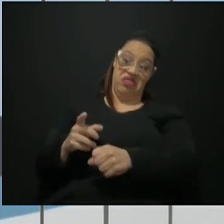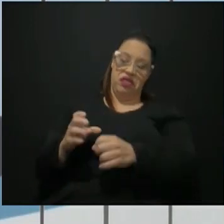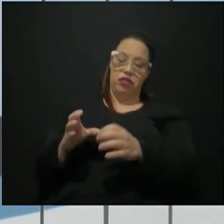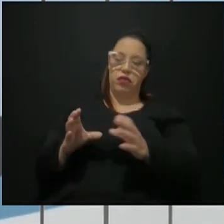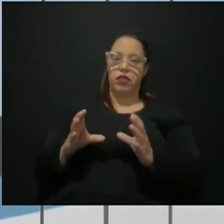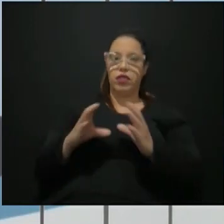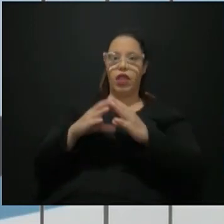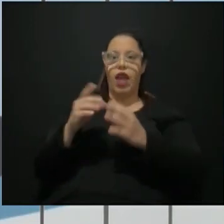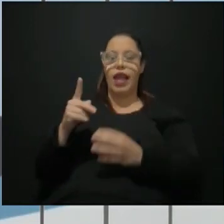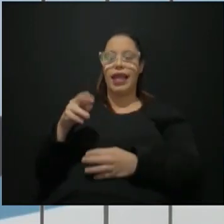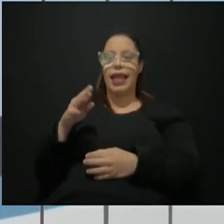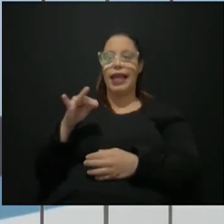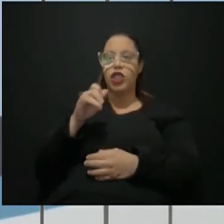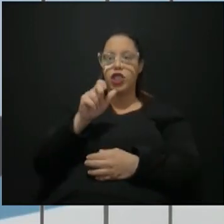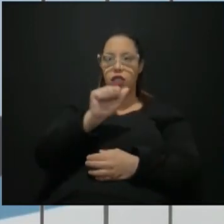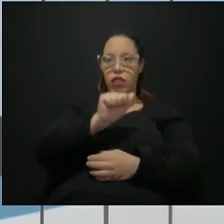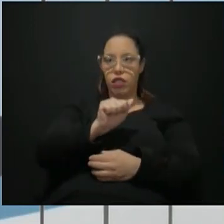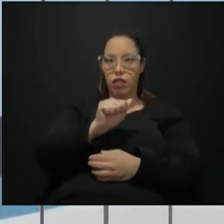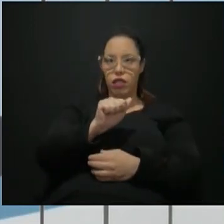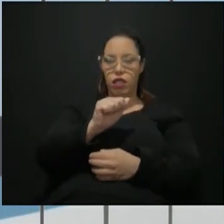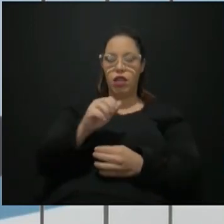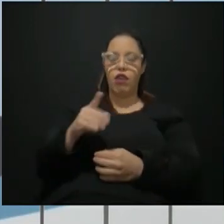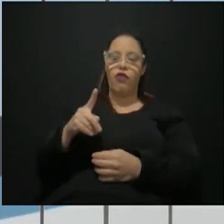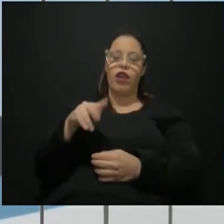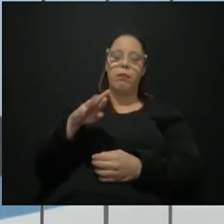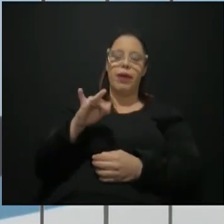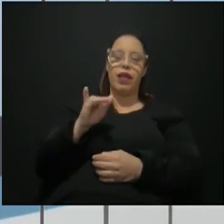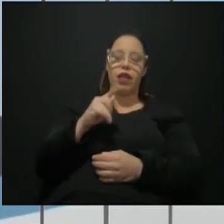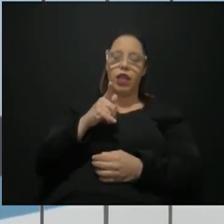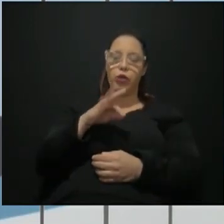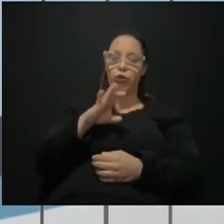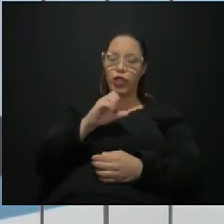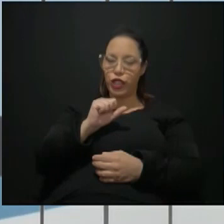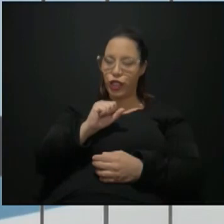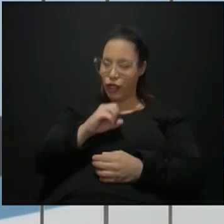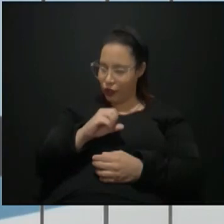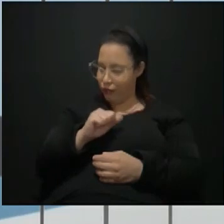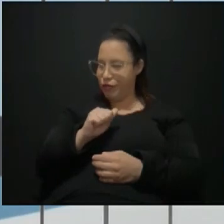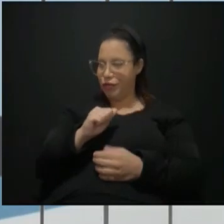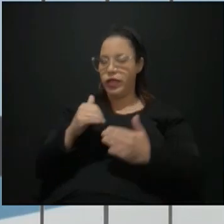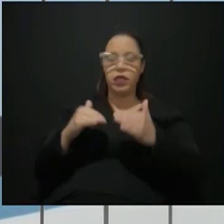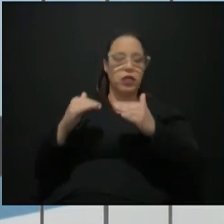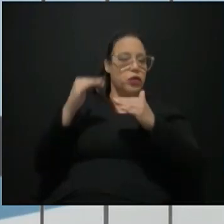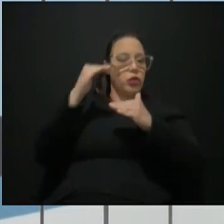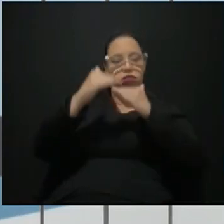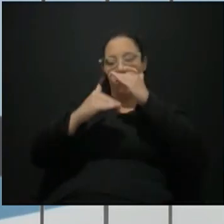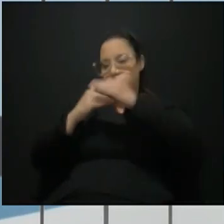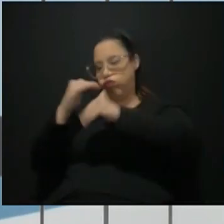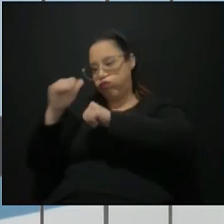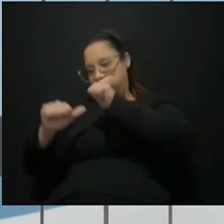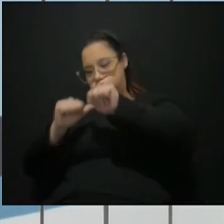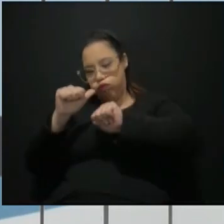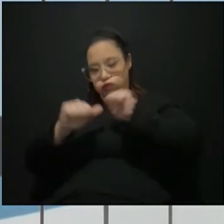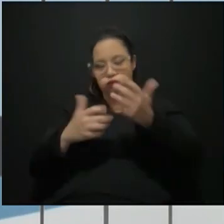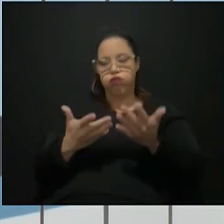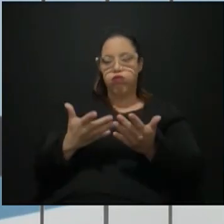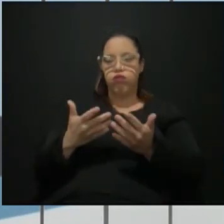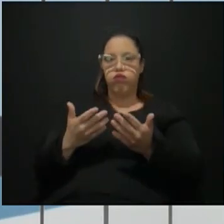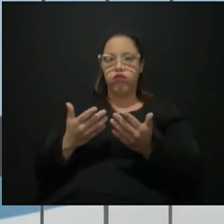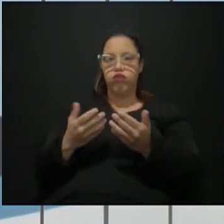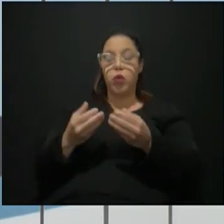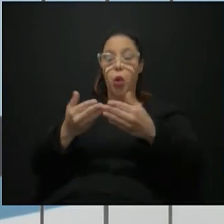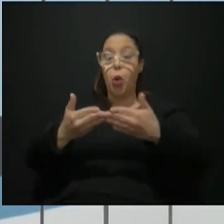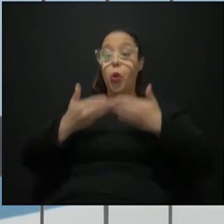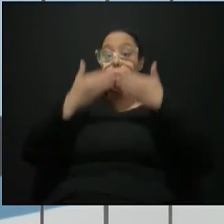a indústria farmacêutica... Então, há toda uma transição da indústria, né, para oferecer